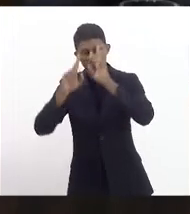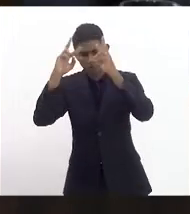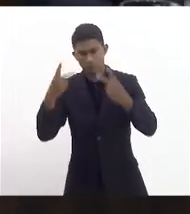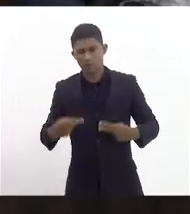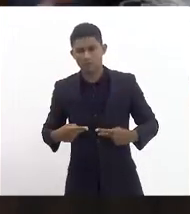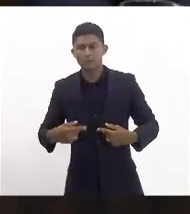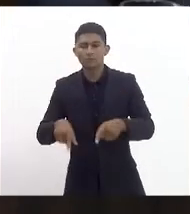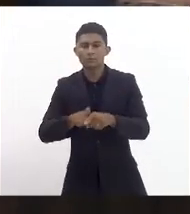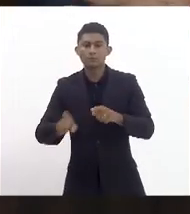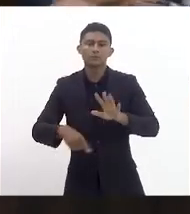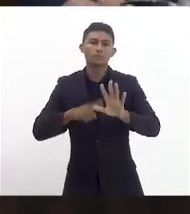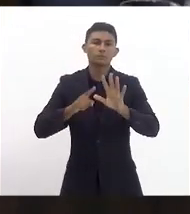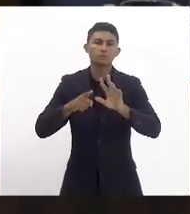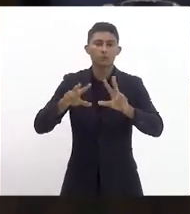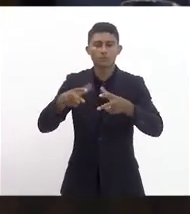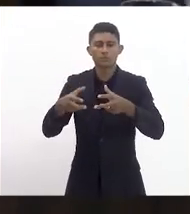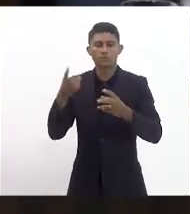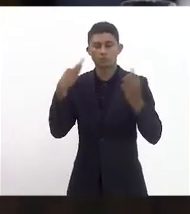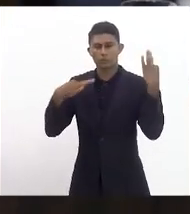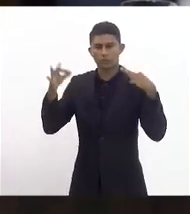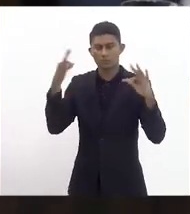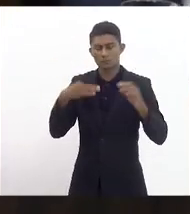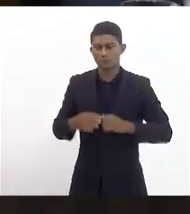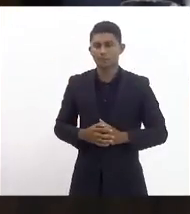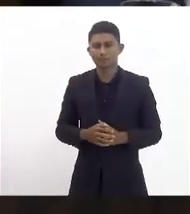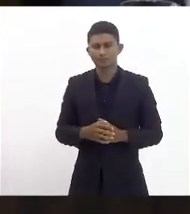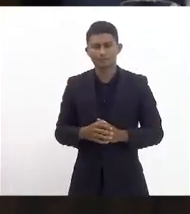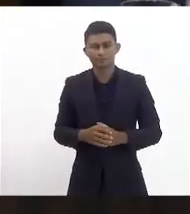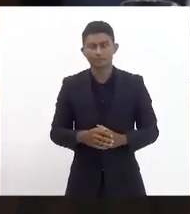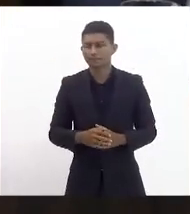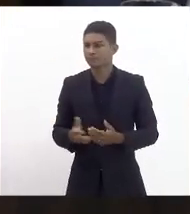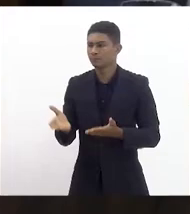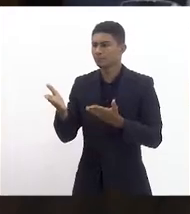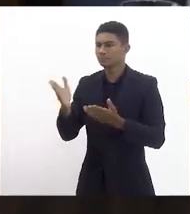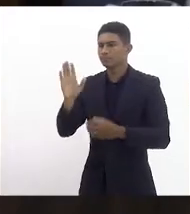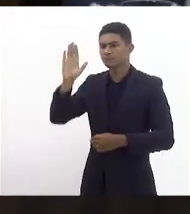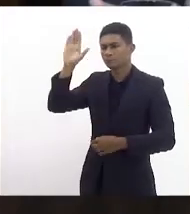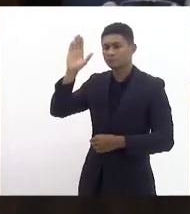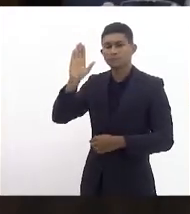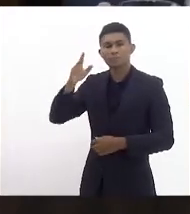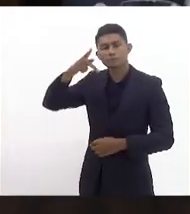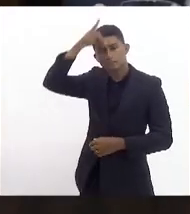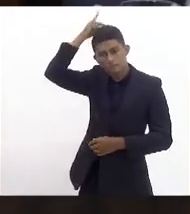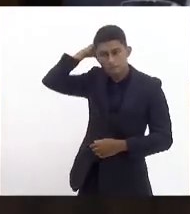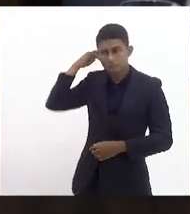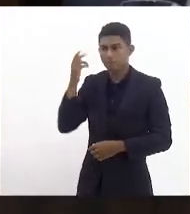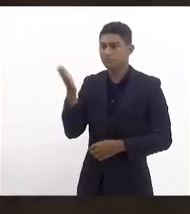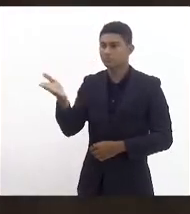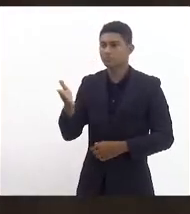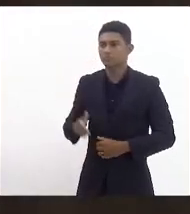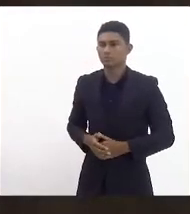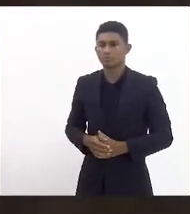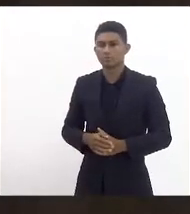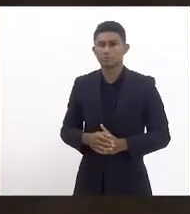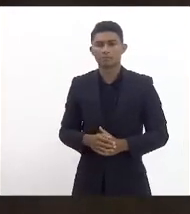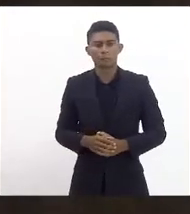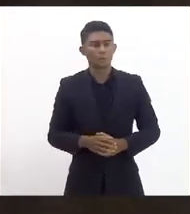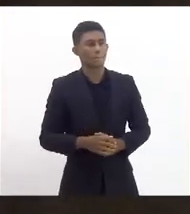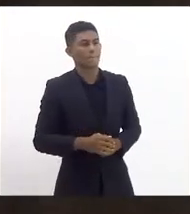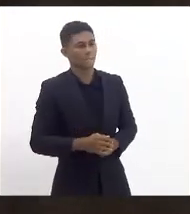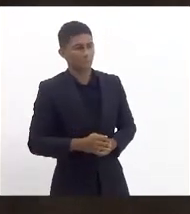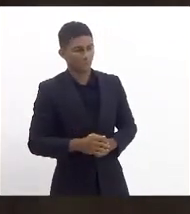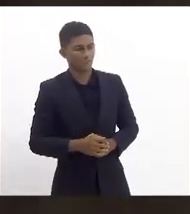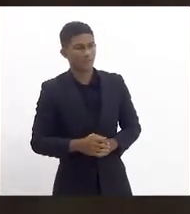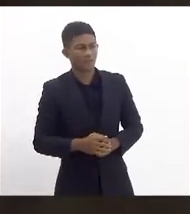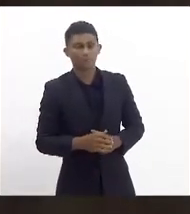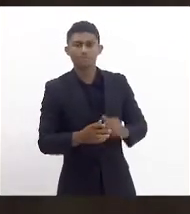de Turismo. Pela ordem. Questão de ordem, deputado Luiz Paulo. Senhor presidente,